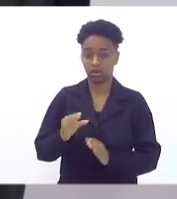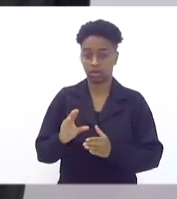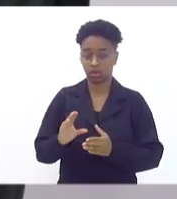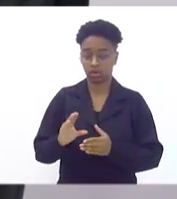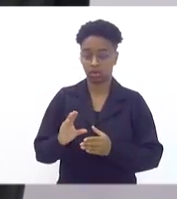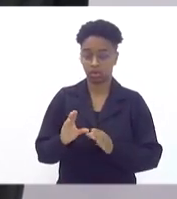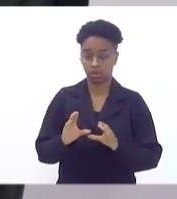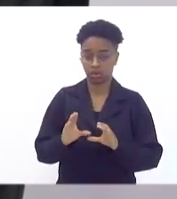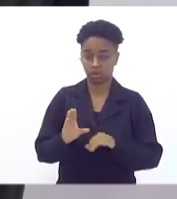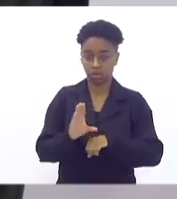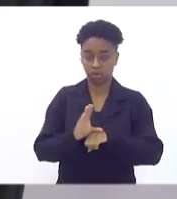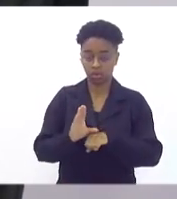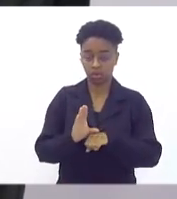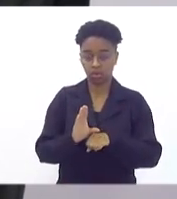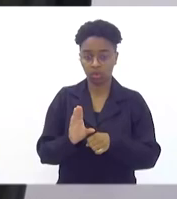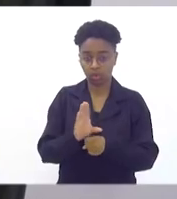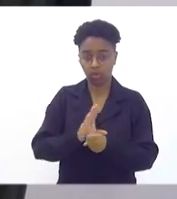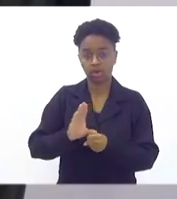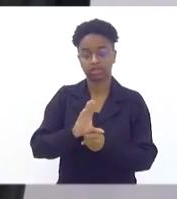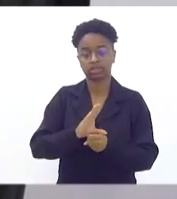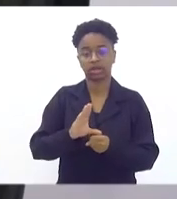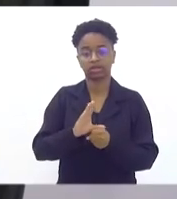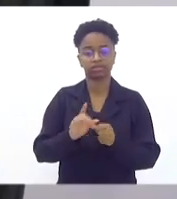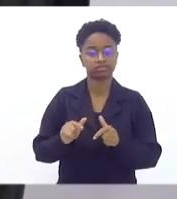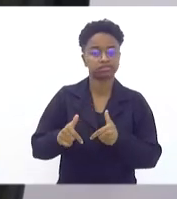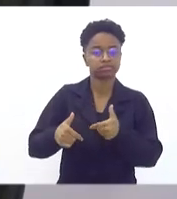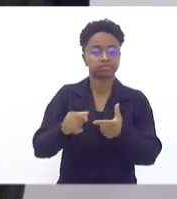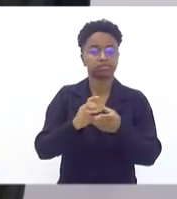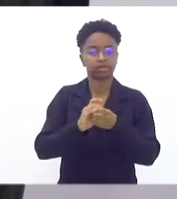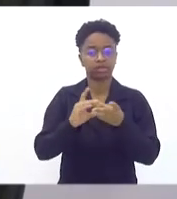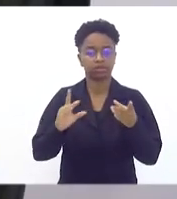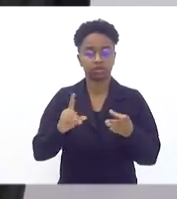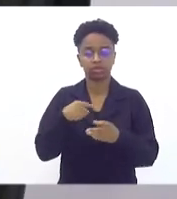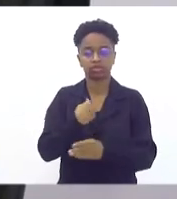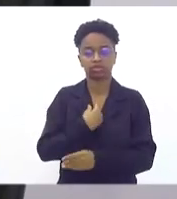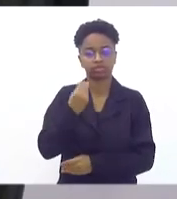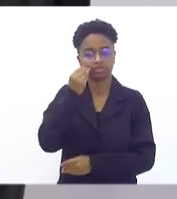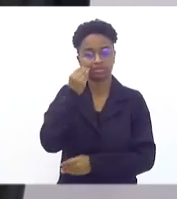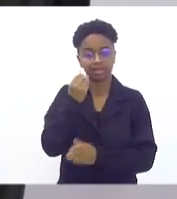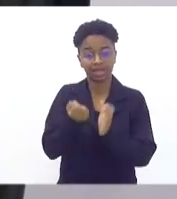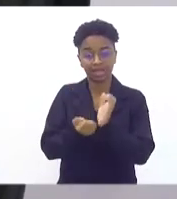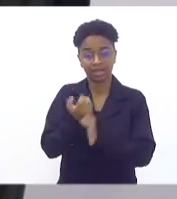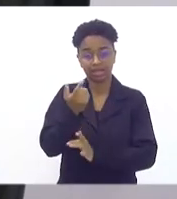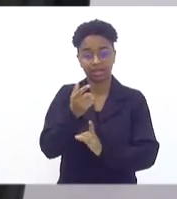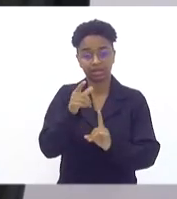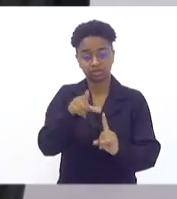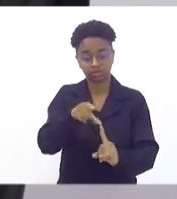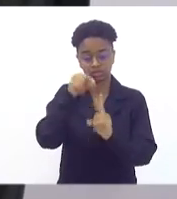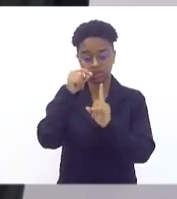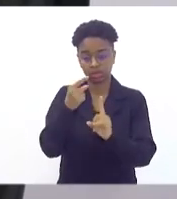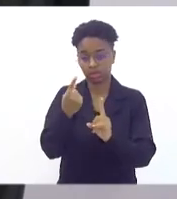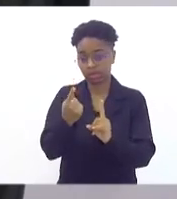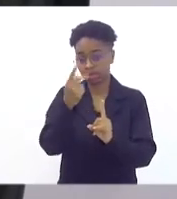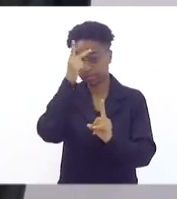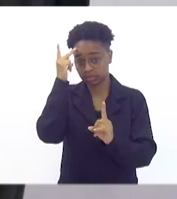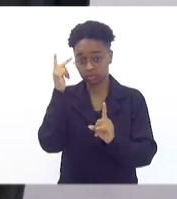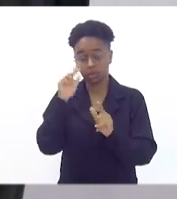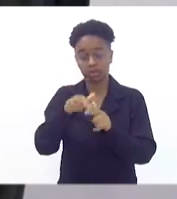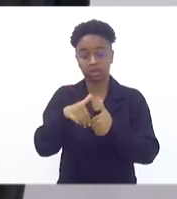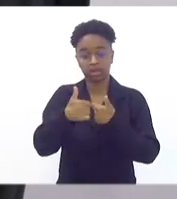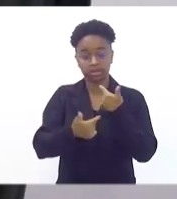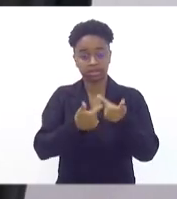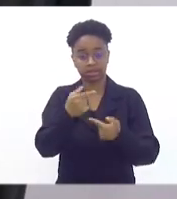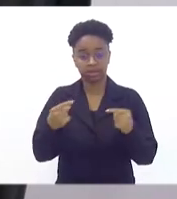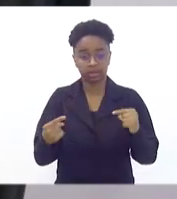aqui um exercício de democracia para que possamos estabelecer um nome fruto do trabalho dessa CPI fruto do desejo